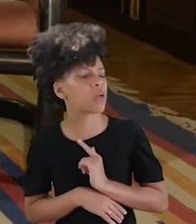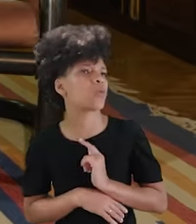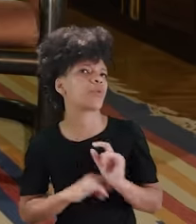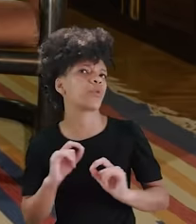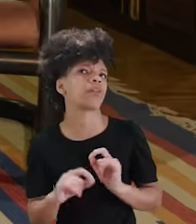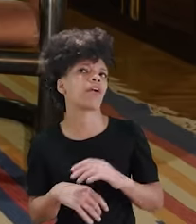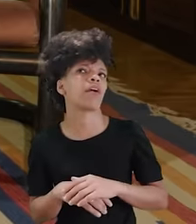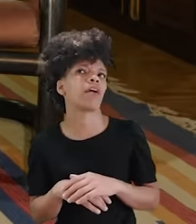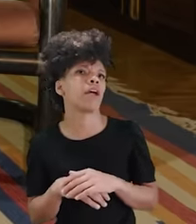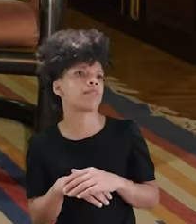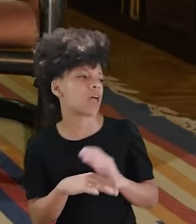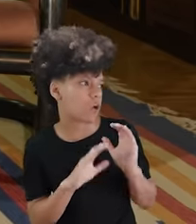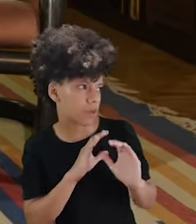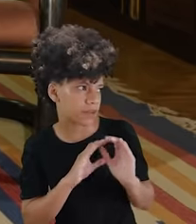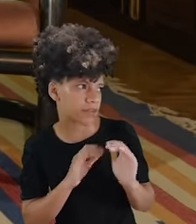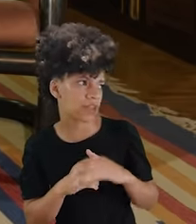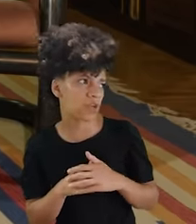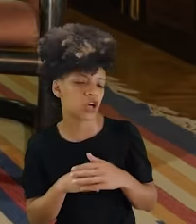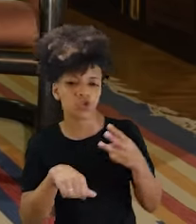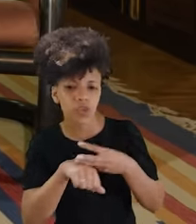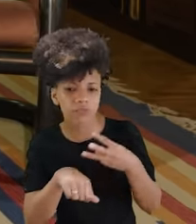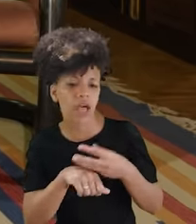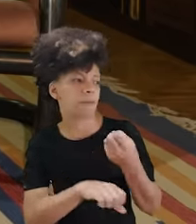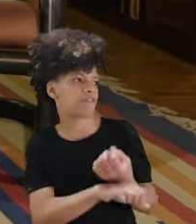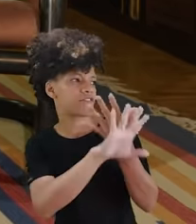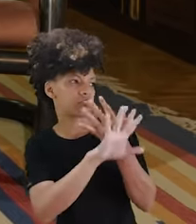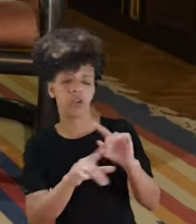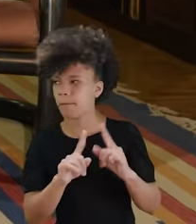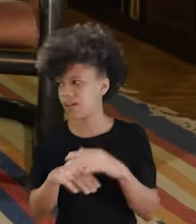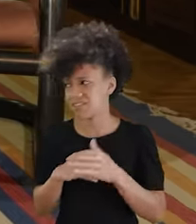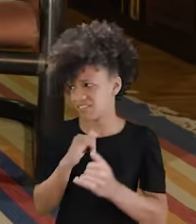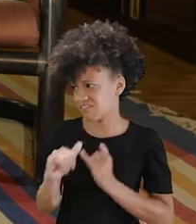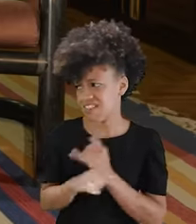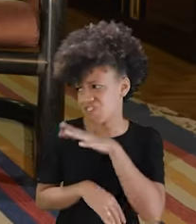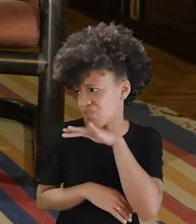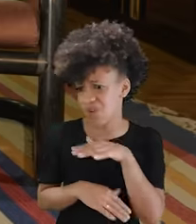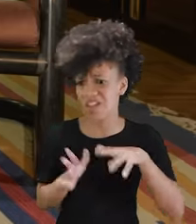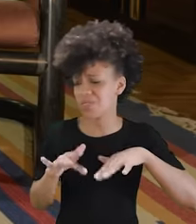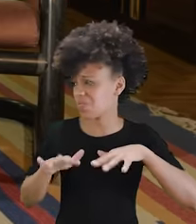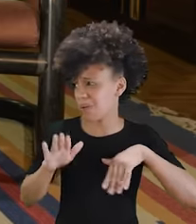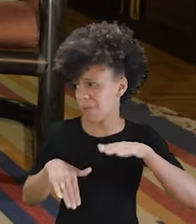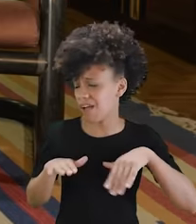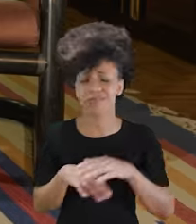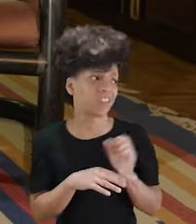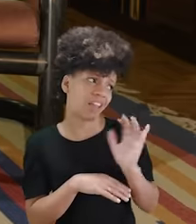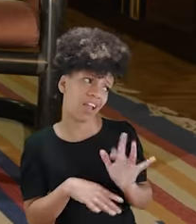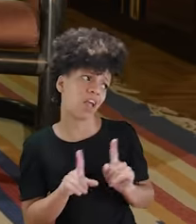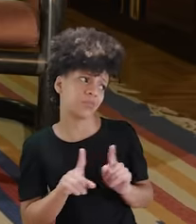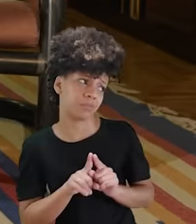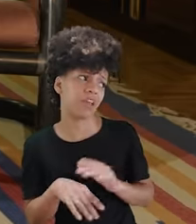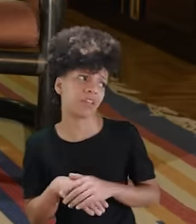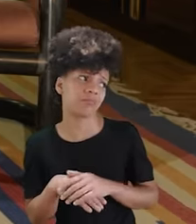perna é horrorosa você tá no mar também na hora que é muito caro muito caro esperar passar um e eu